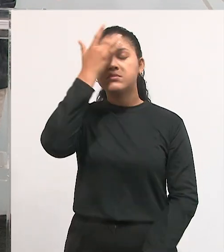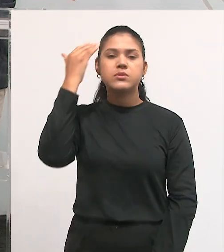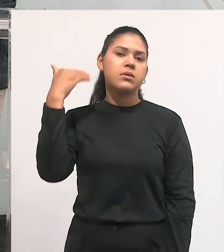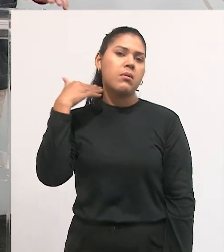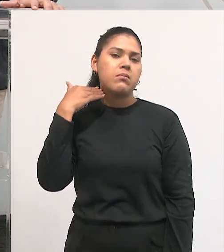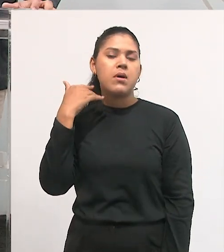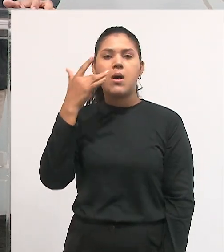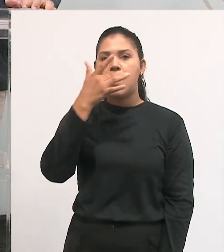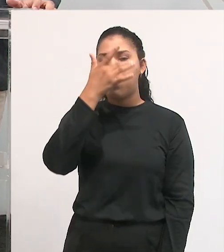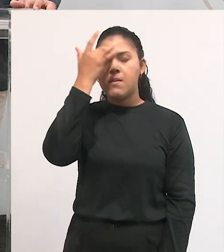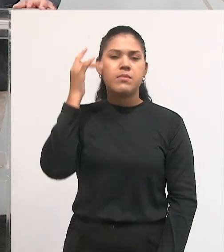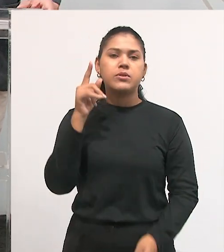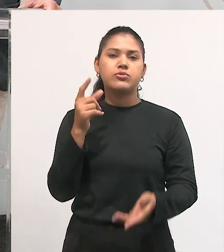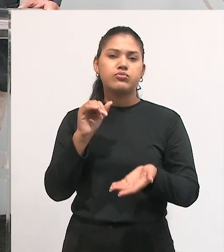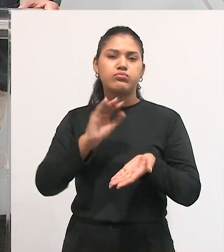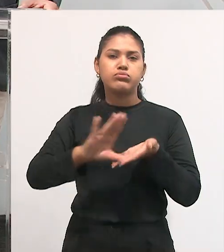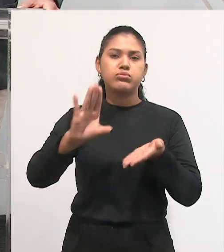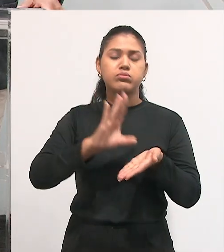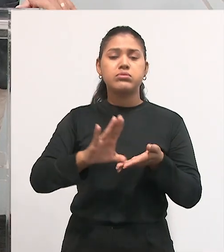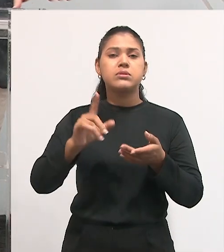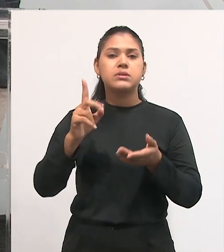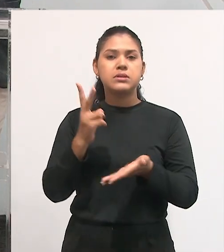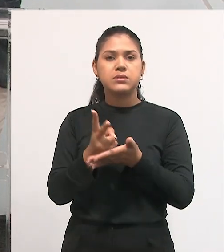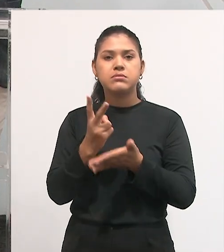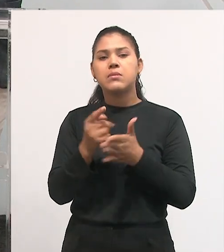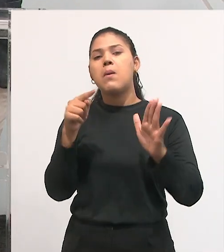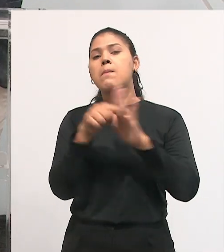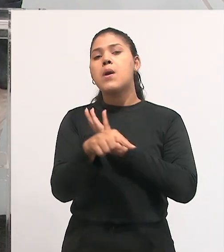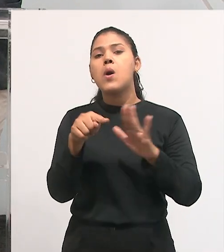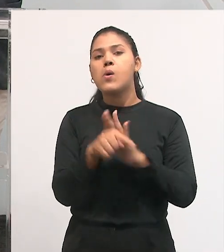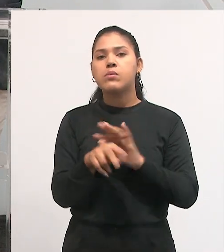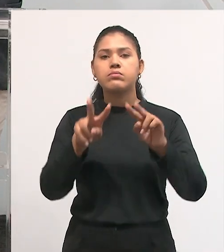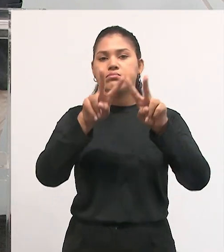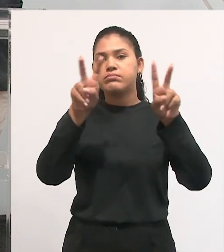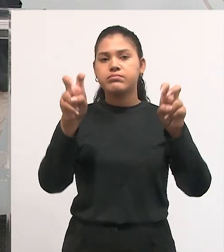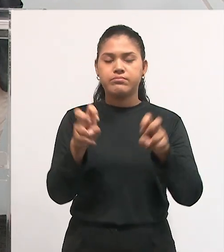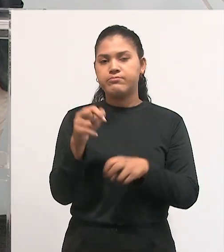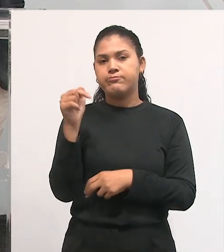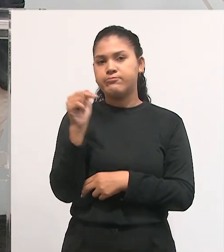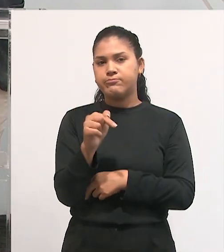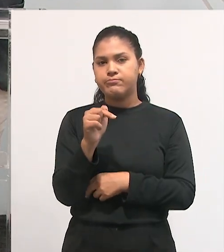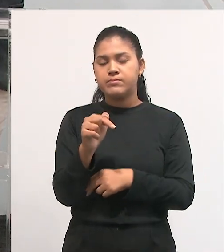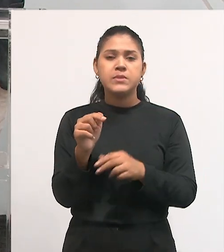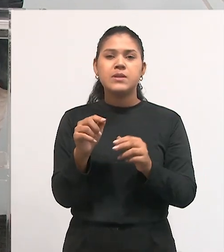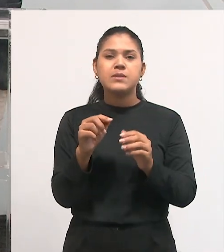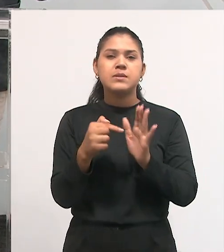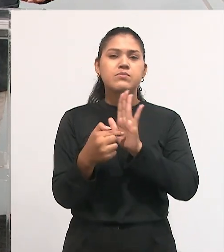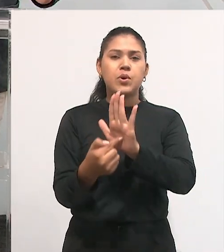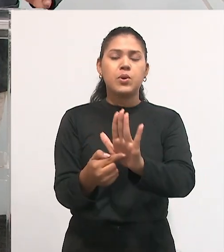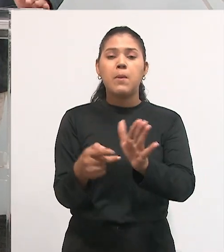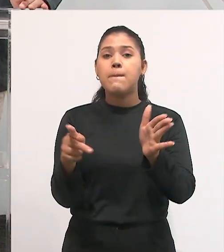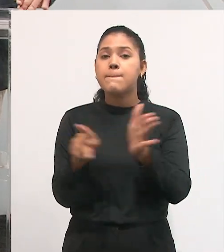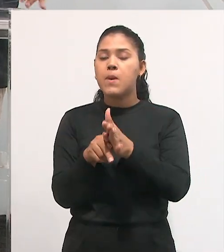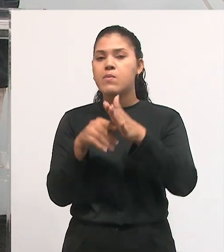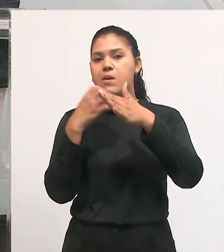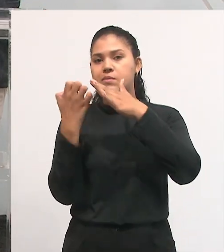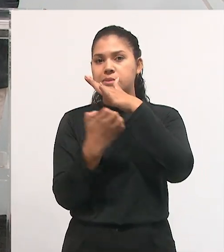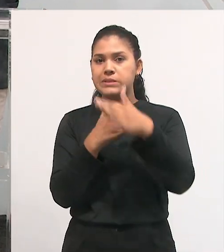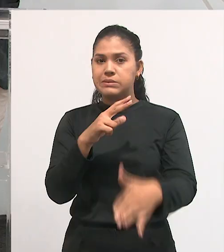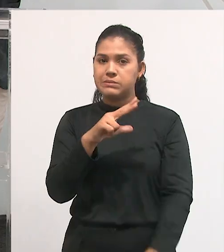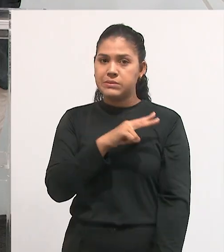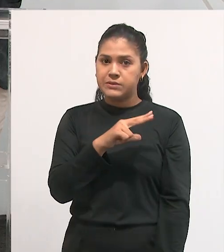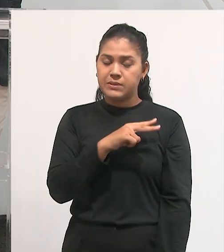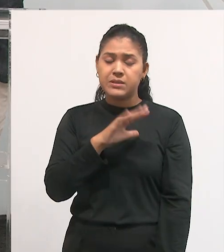na condição de gestor daquele projeto. Tá? Evidentemente, estou falando um exemplo no caso de uma empresa privada. Né? Numa